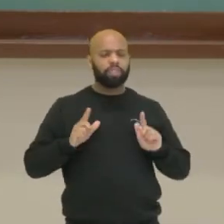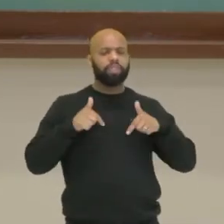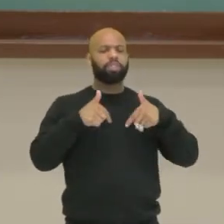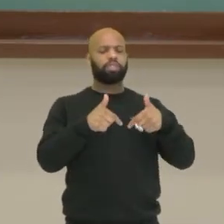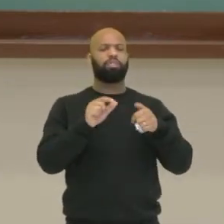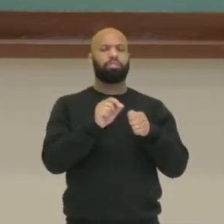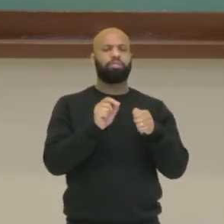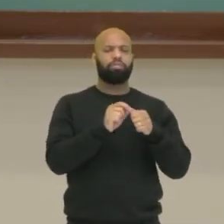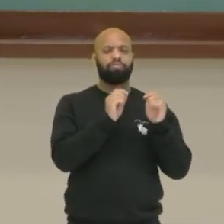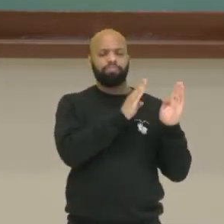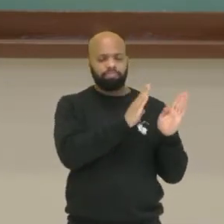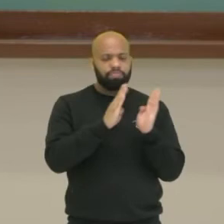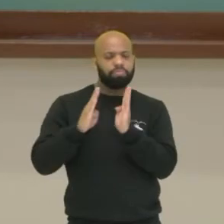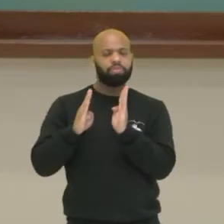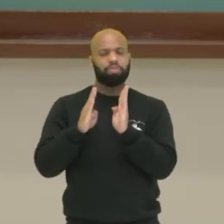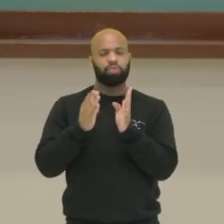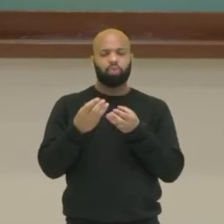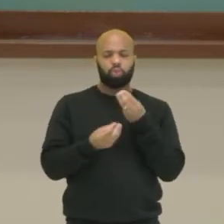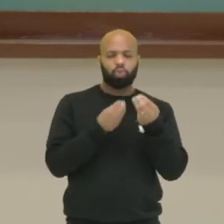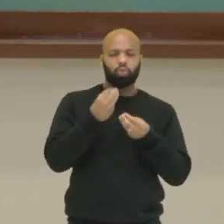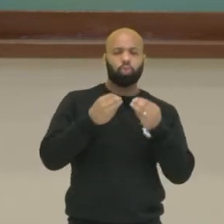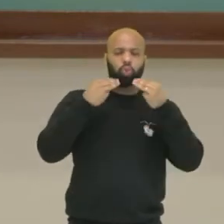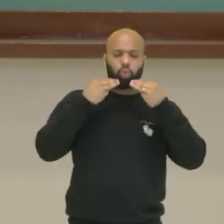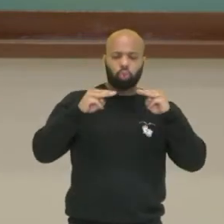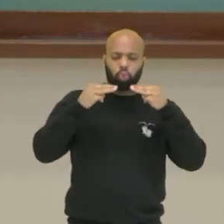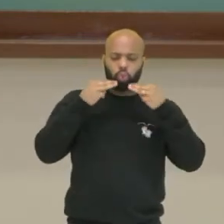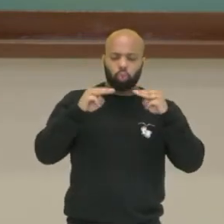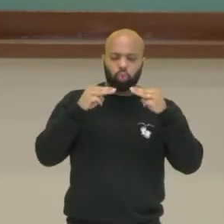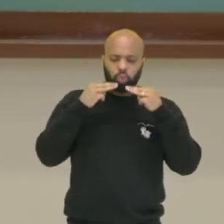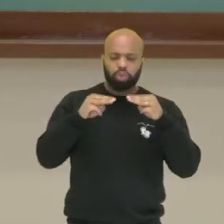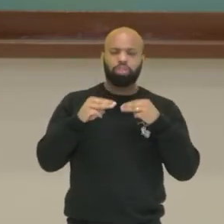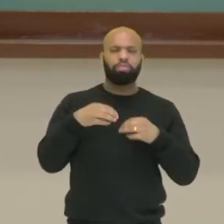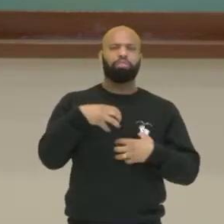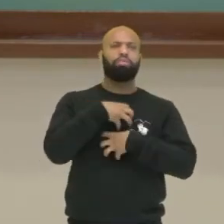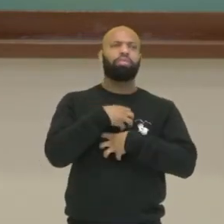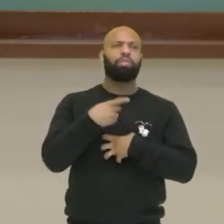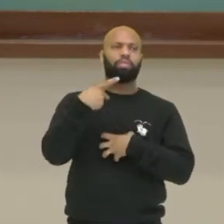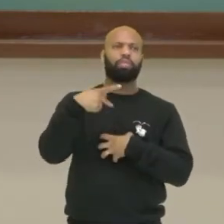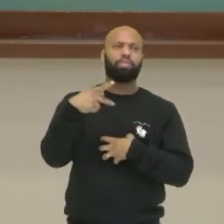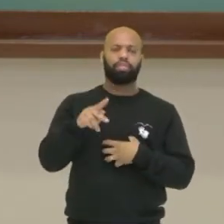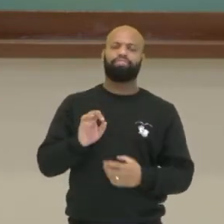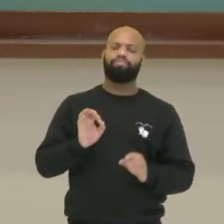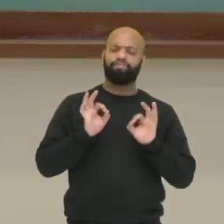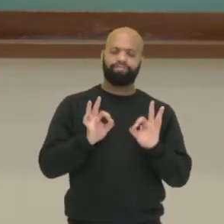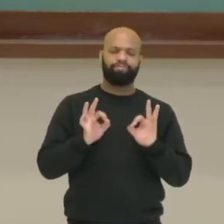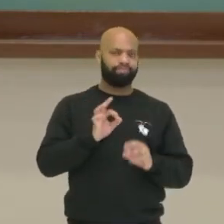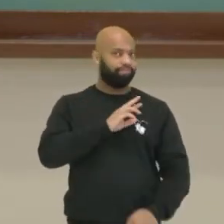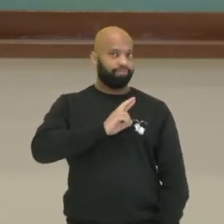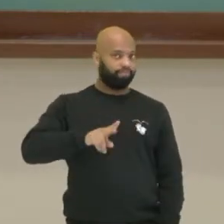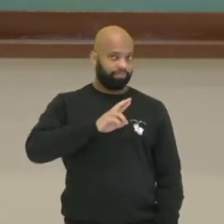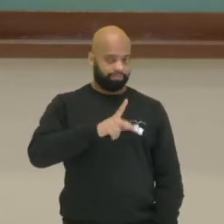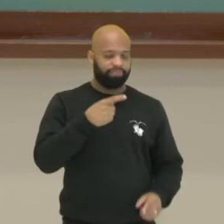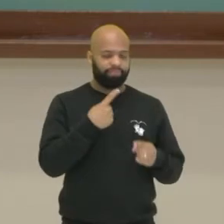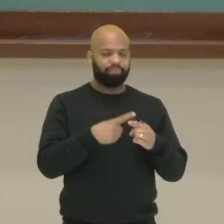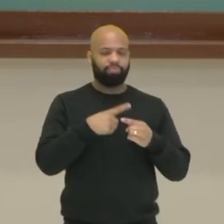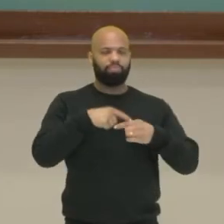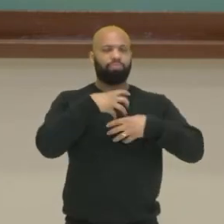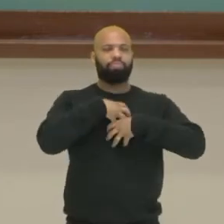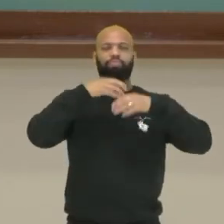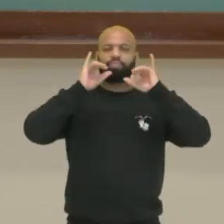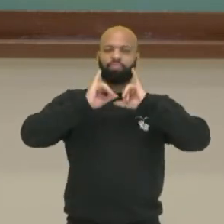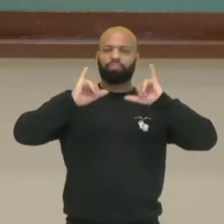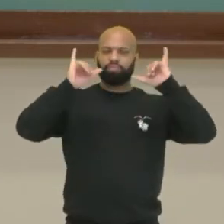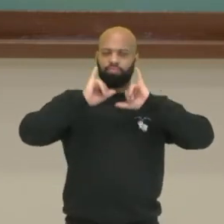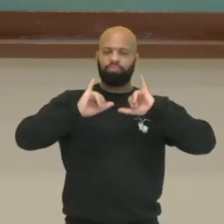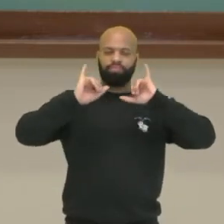o seu processo de marketing, o seu processo de propaganda não estava muito legal? A publicidade não